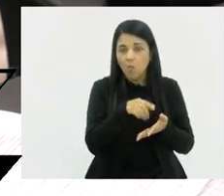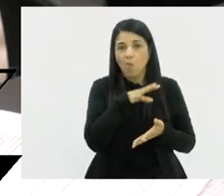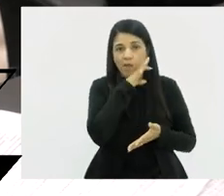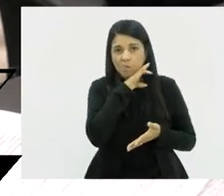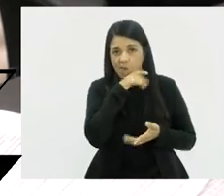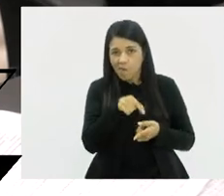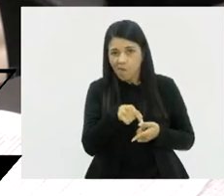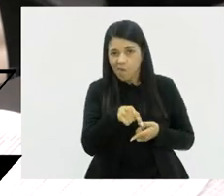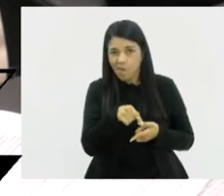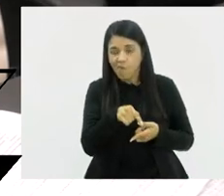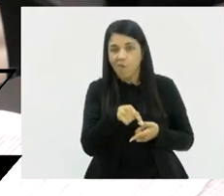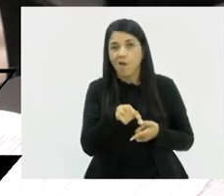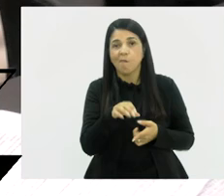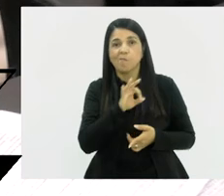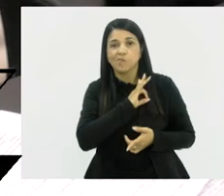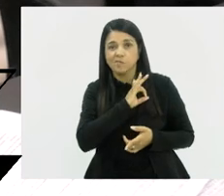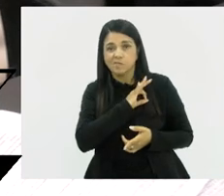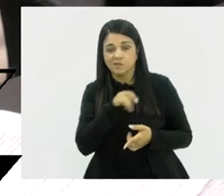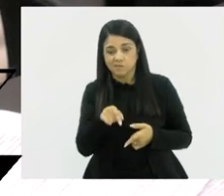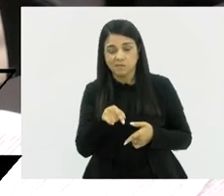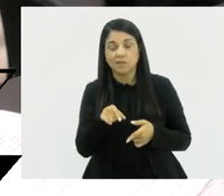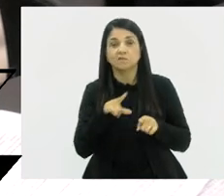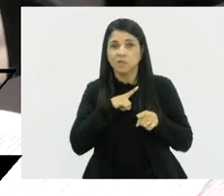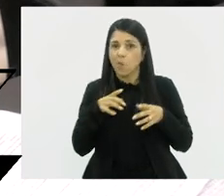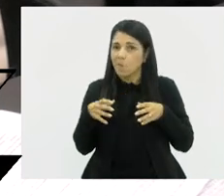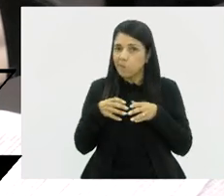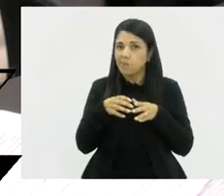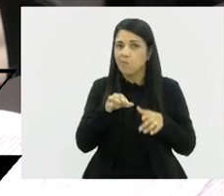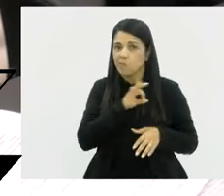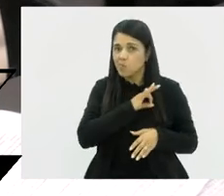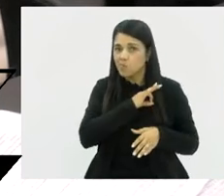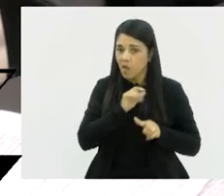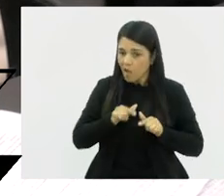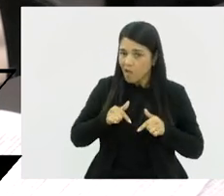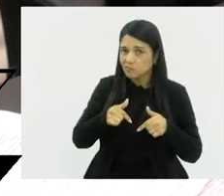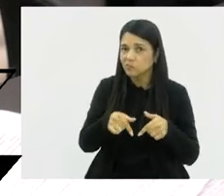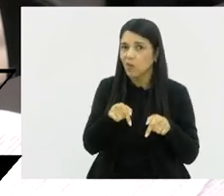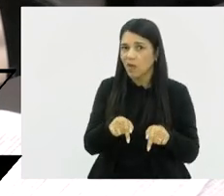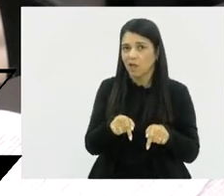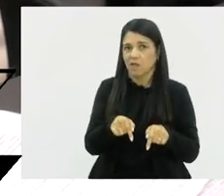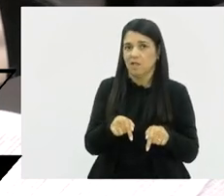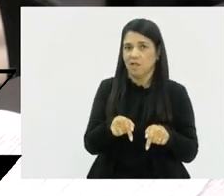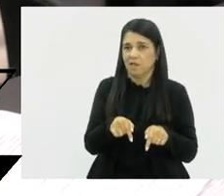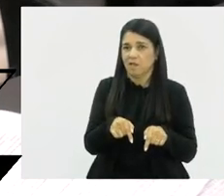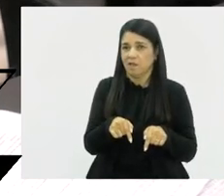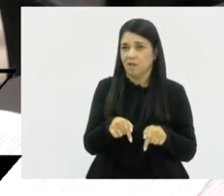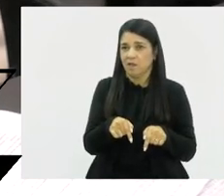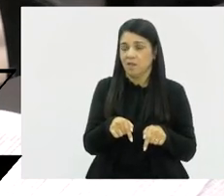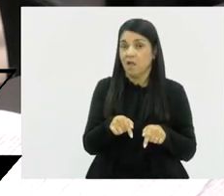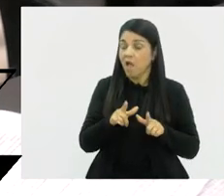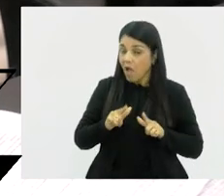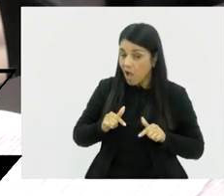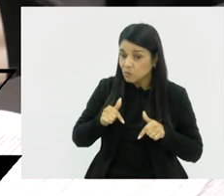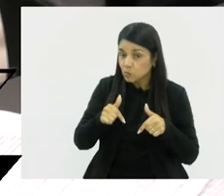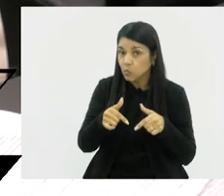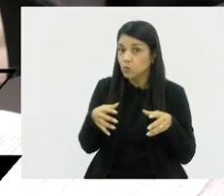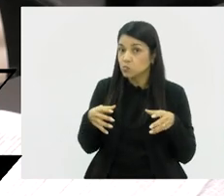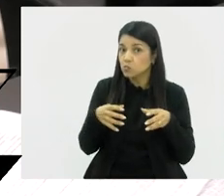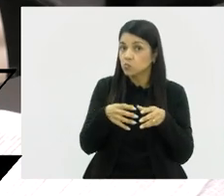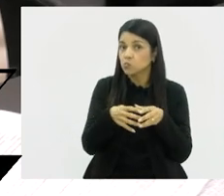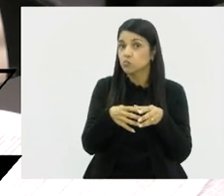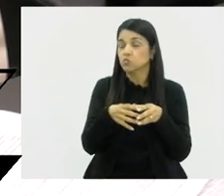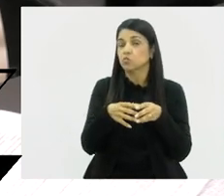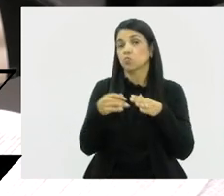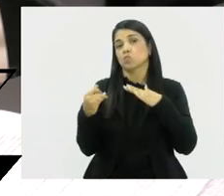polícia, a polícia ela tem um efetivo para atuar. Então, é preciso que atue em conjunto com o